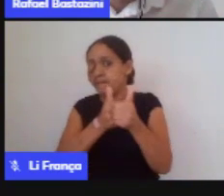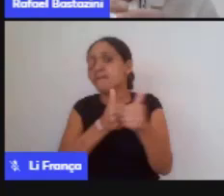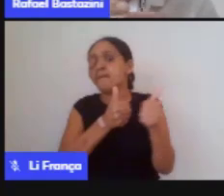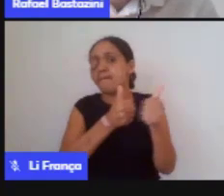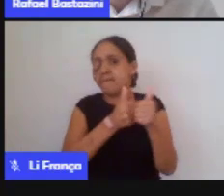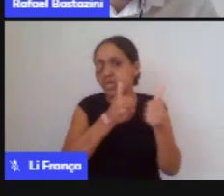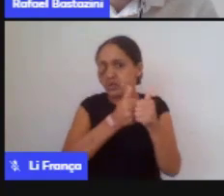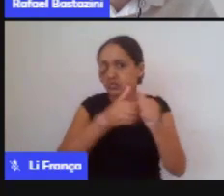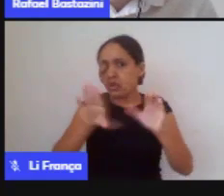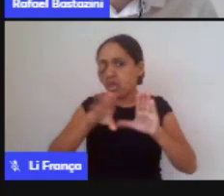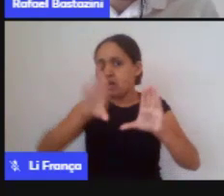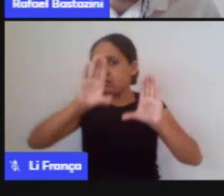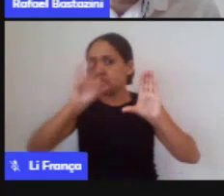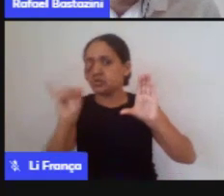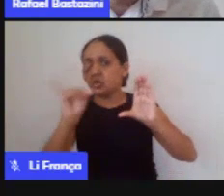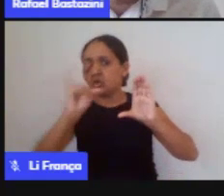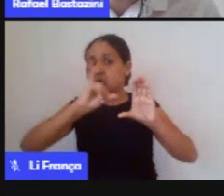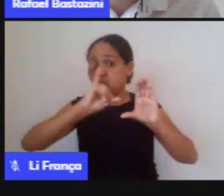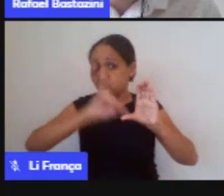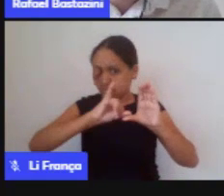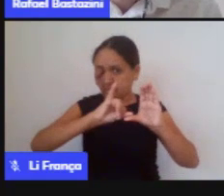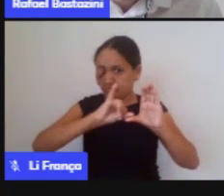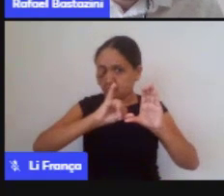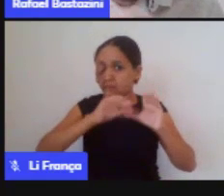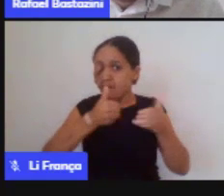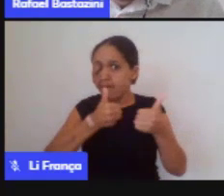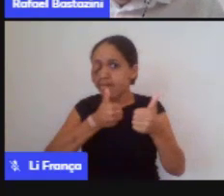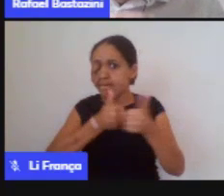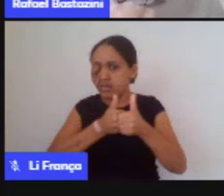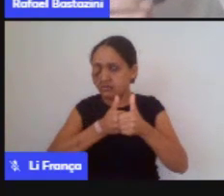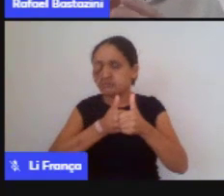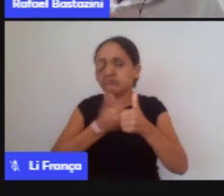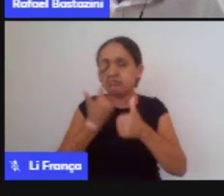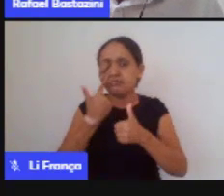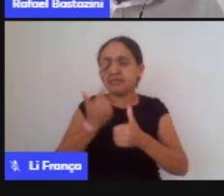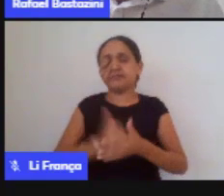núcleo central, ao núcleo de fundação da cidade.